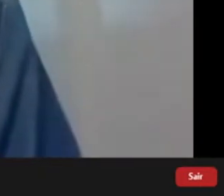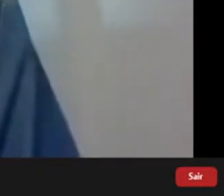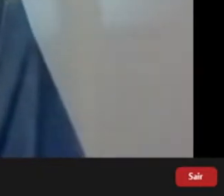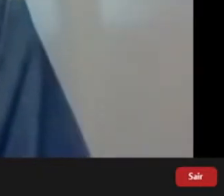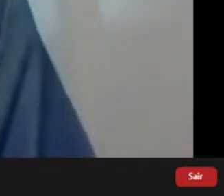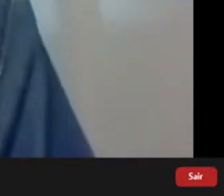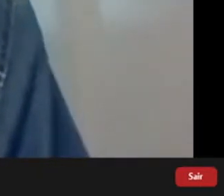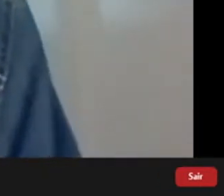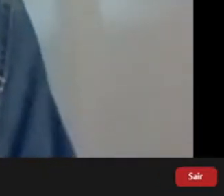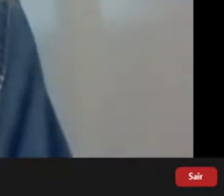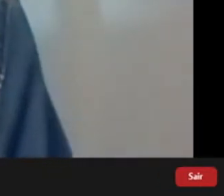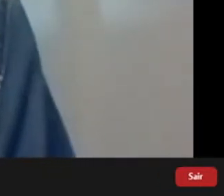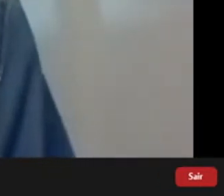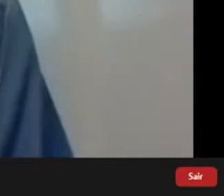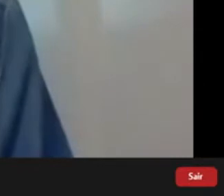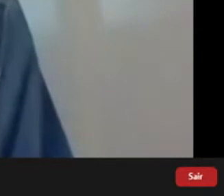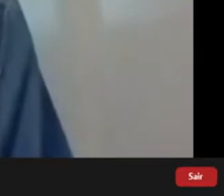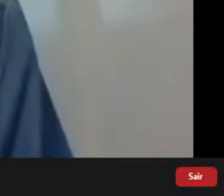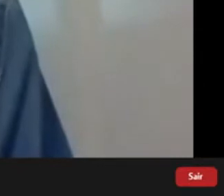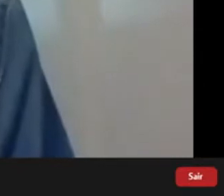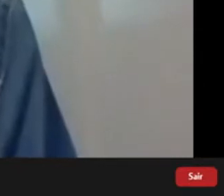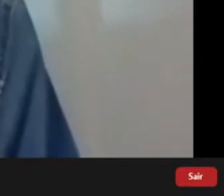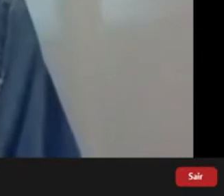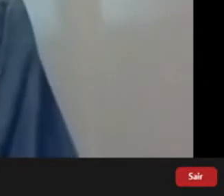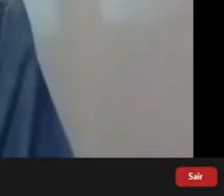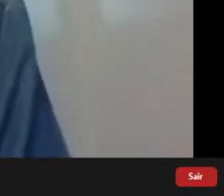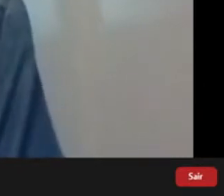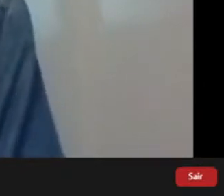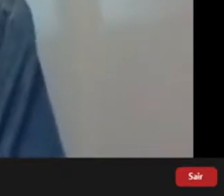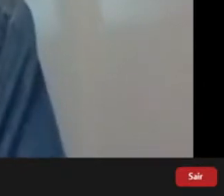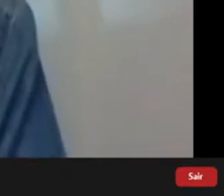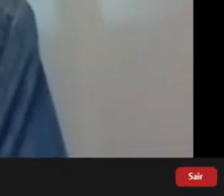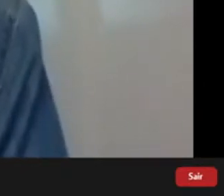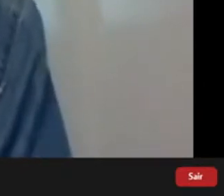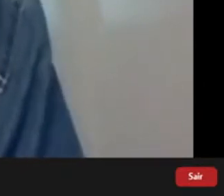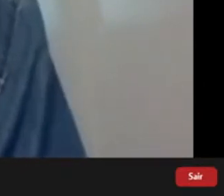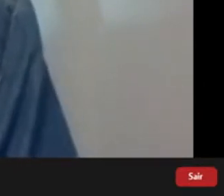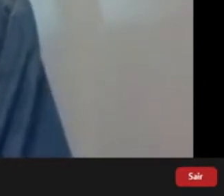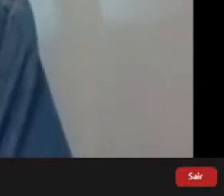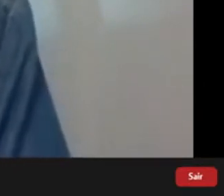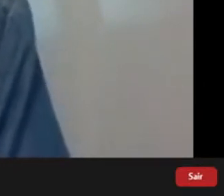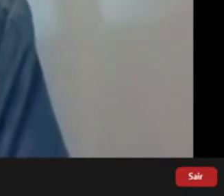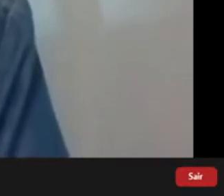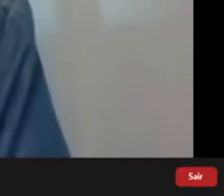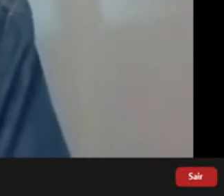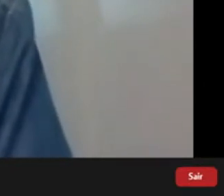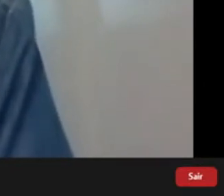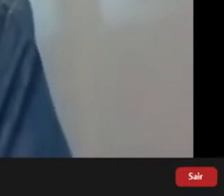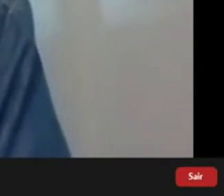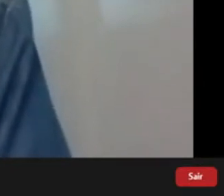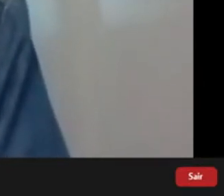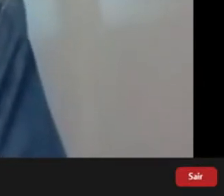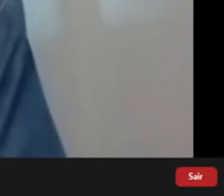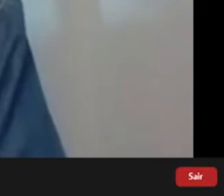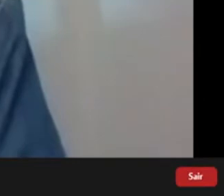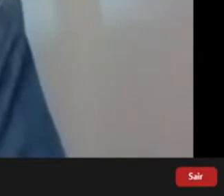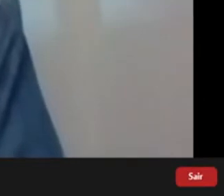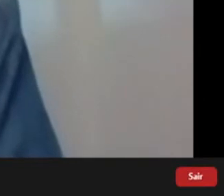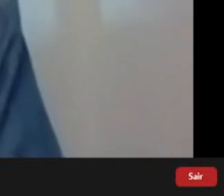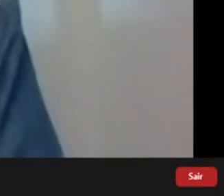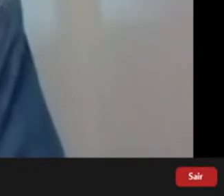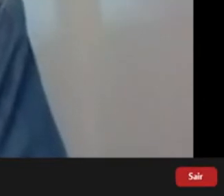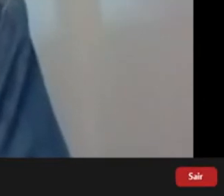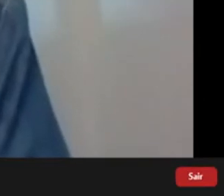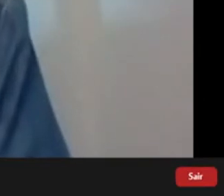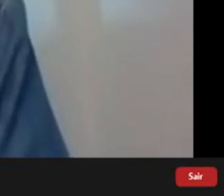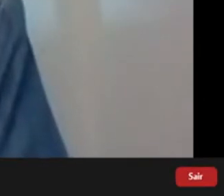tema. Então, eu acho que é isso. Muito importante a presença aqui do CONDEP, através do Dr. Dimitri, né, de estar acompanhando esse